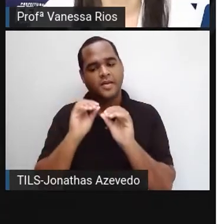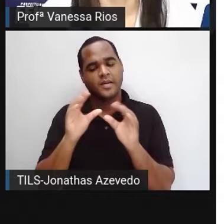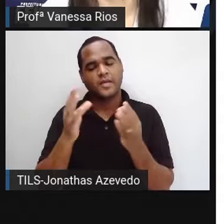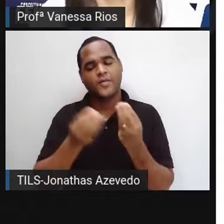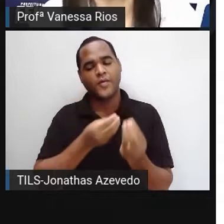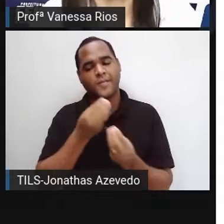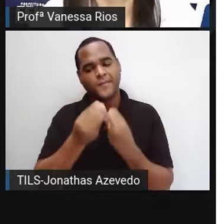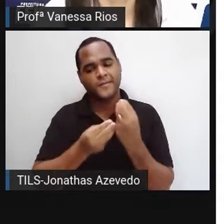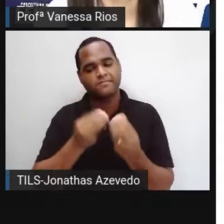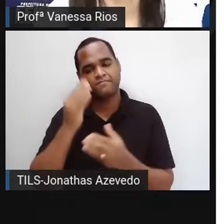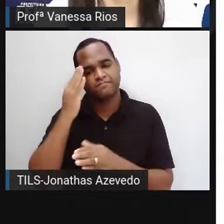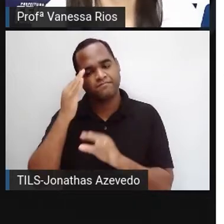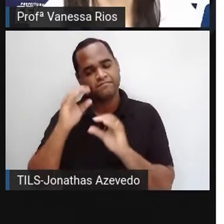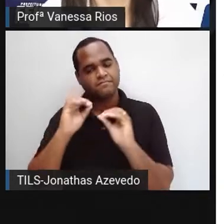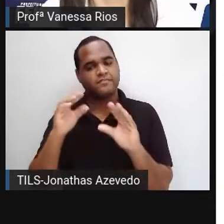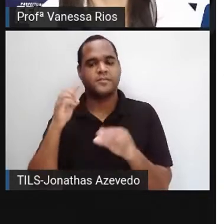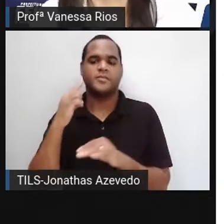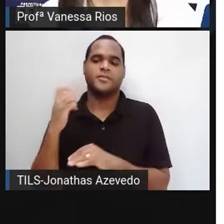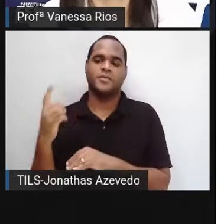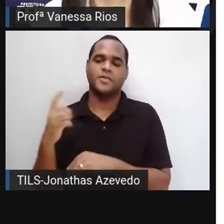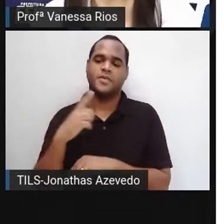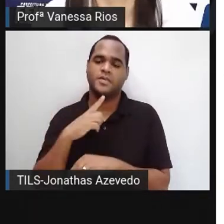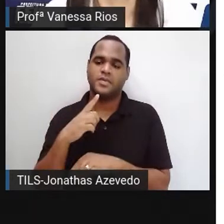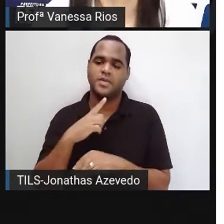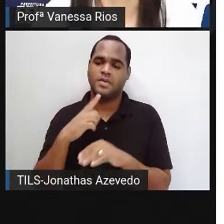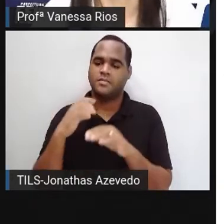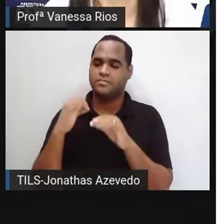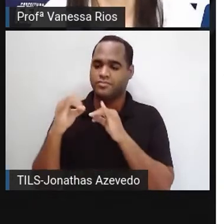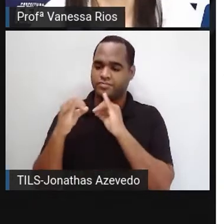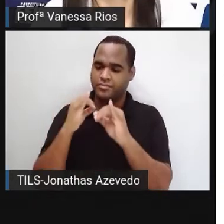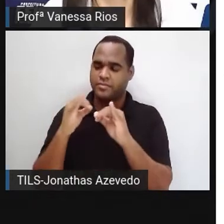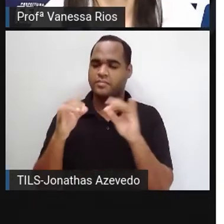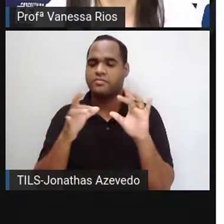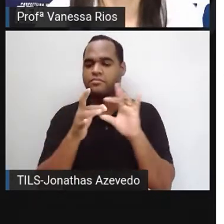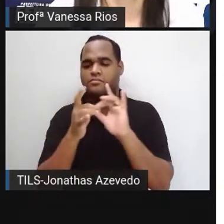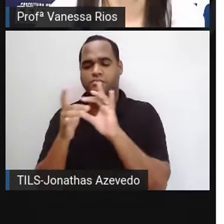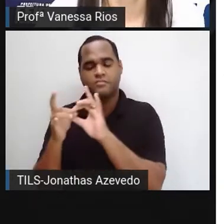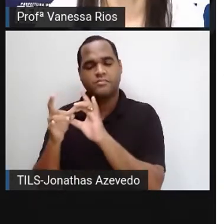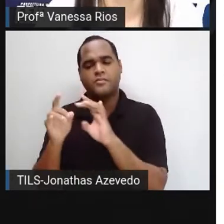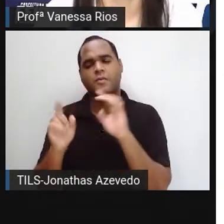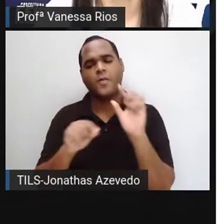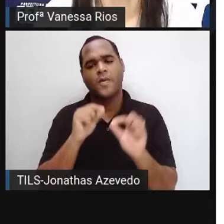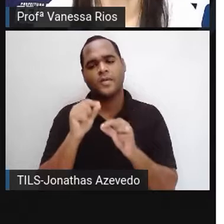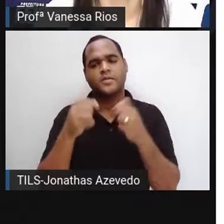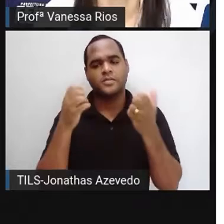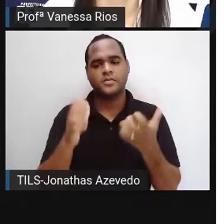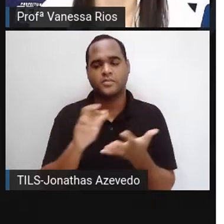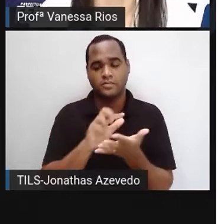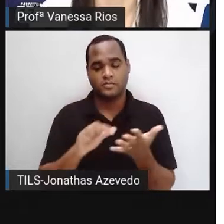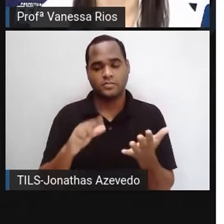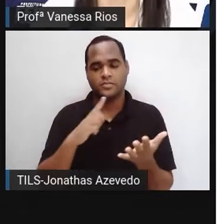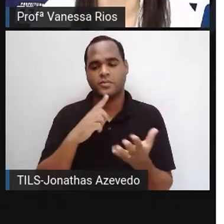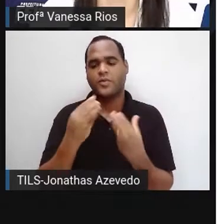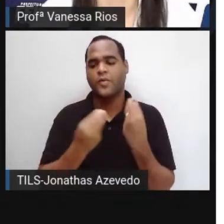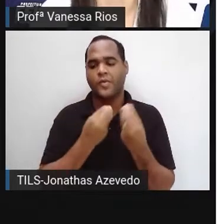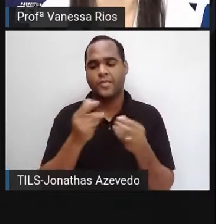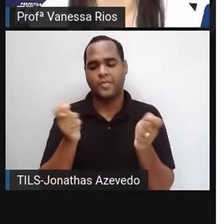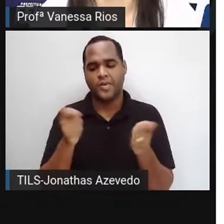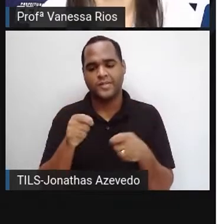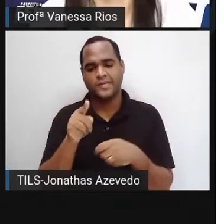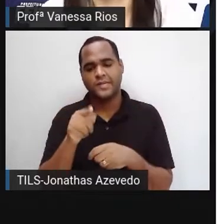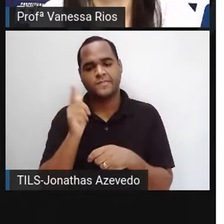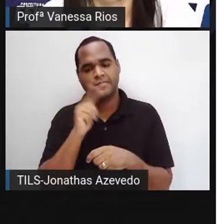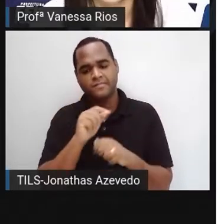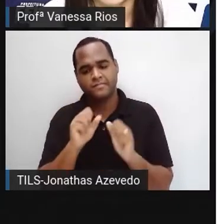esses sons, né, como sons que são emitidos e associar aí, dependendo da forma como nós podemos